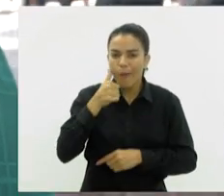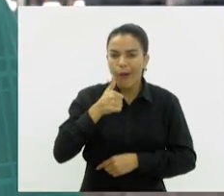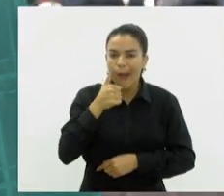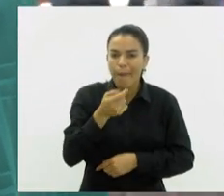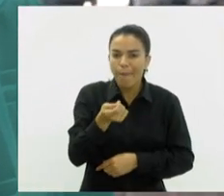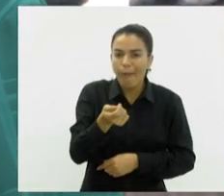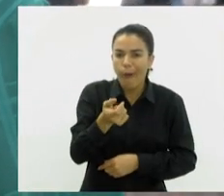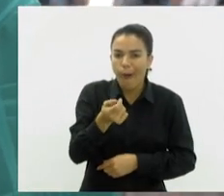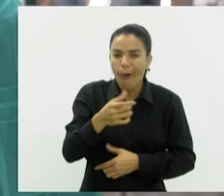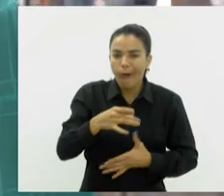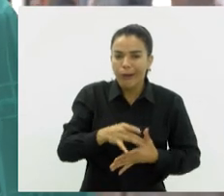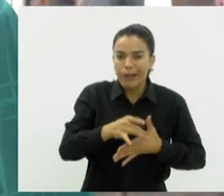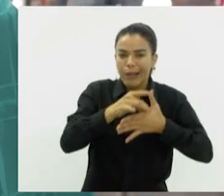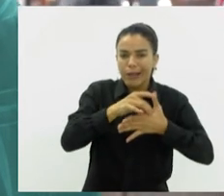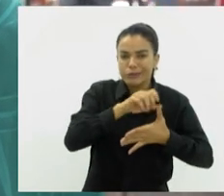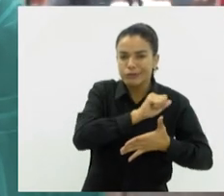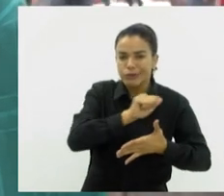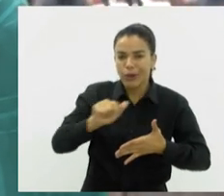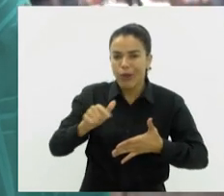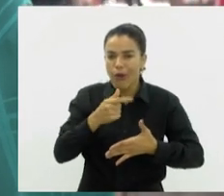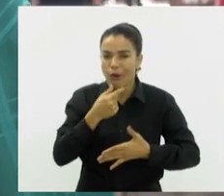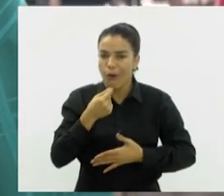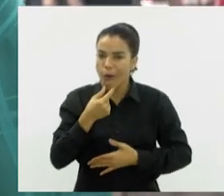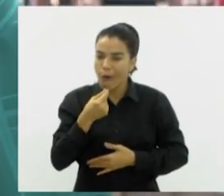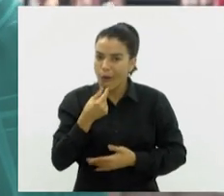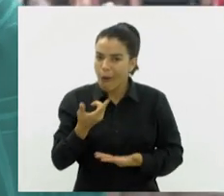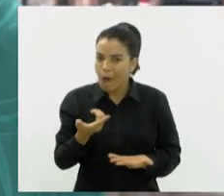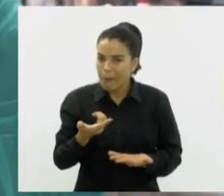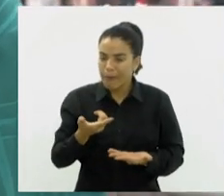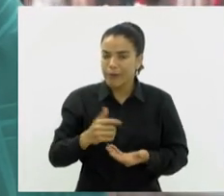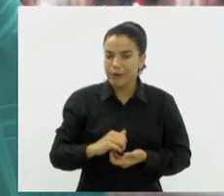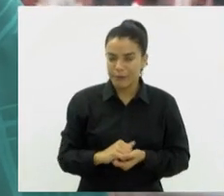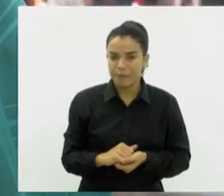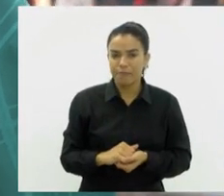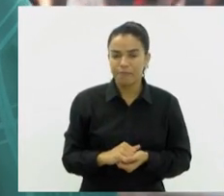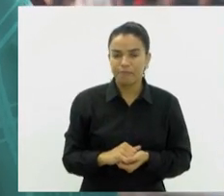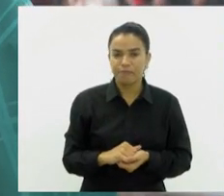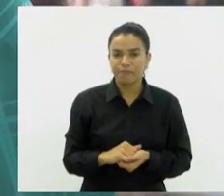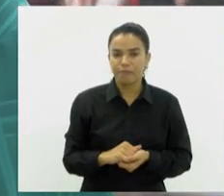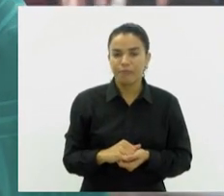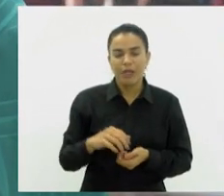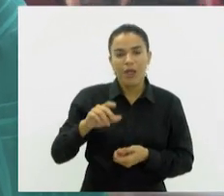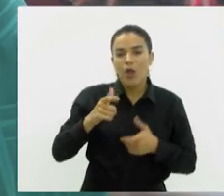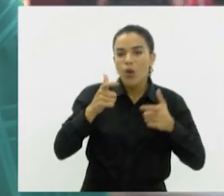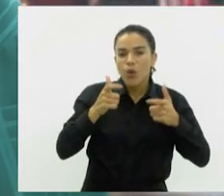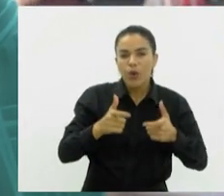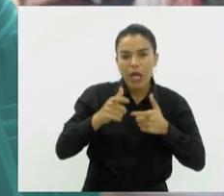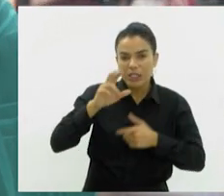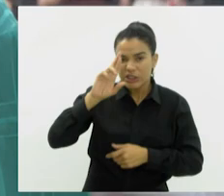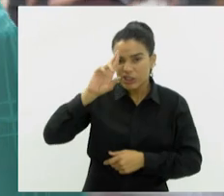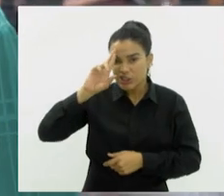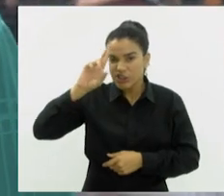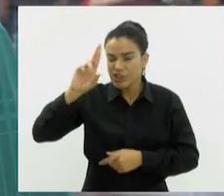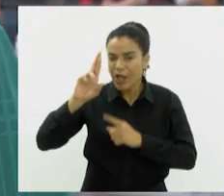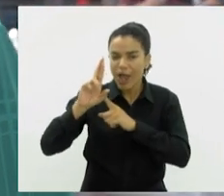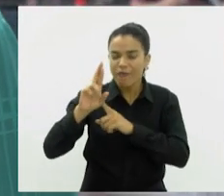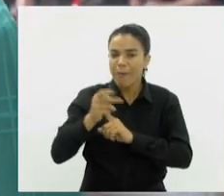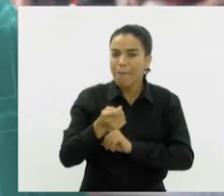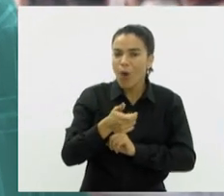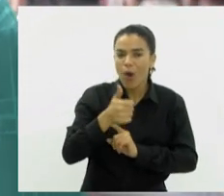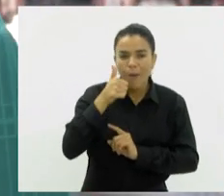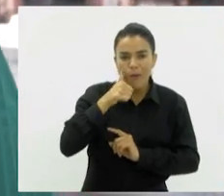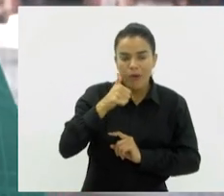embora formem a maioria no mercado de trabalho menos da metade Ocupa um cargo de chefia um cargo de liderança que Que fator isso é